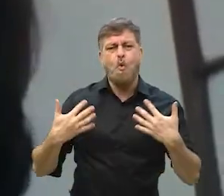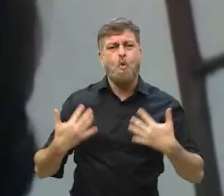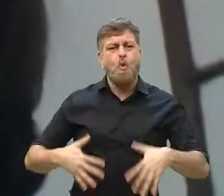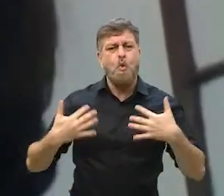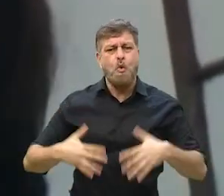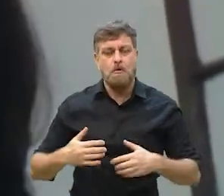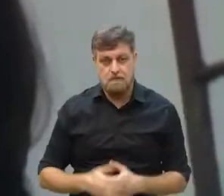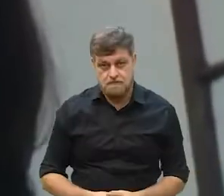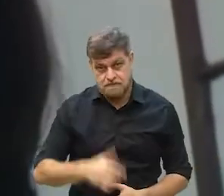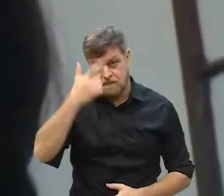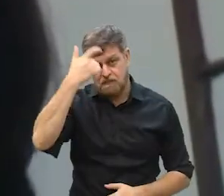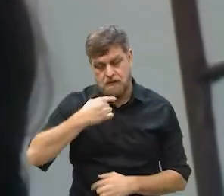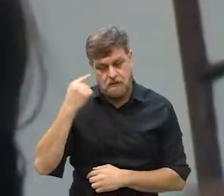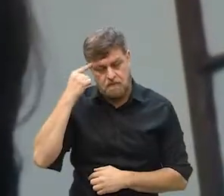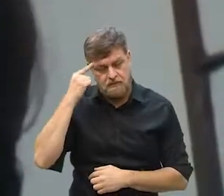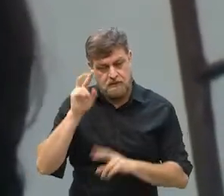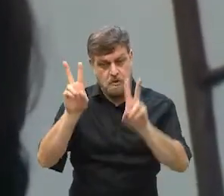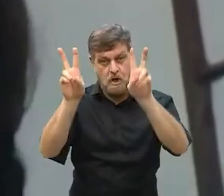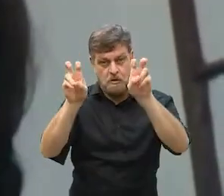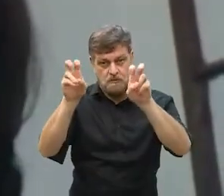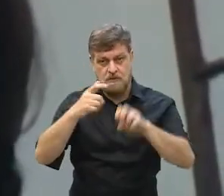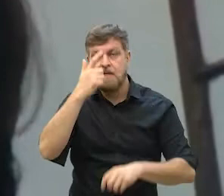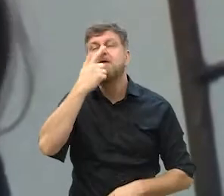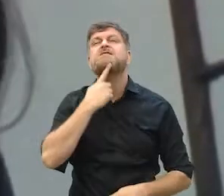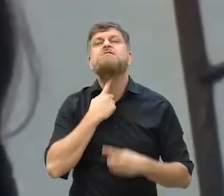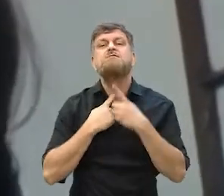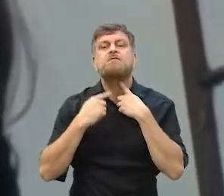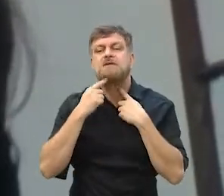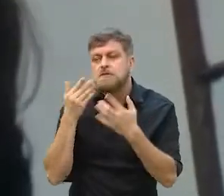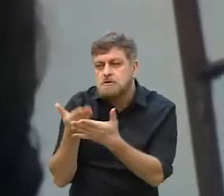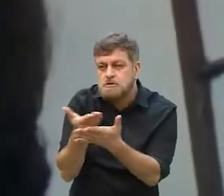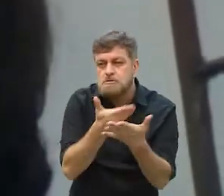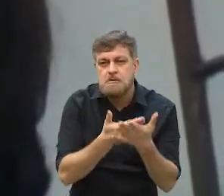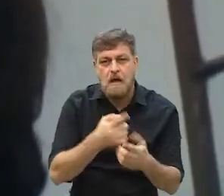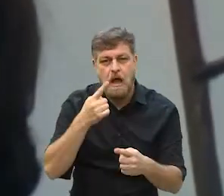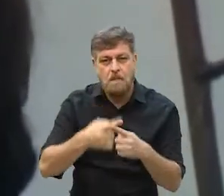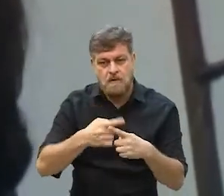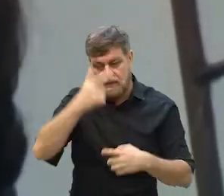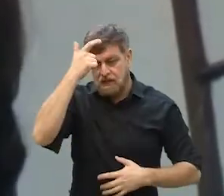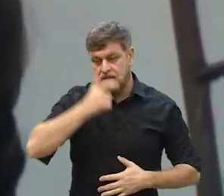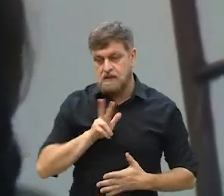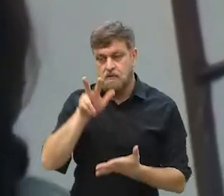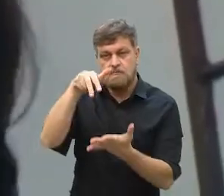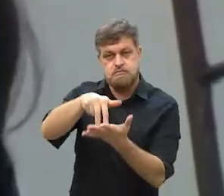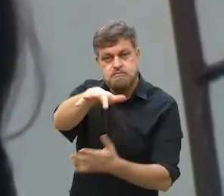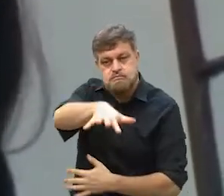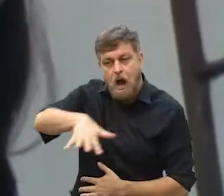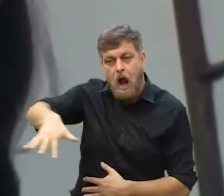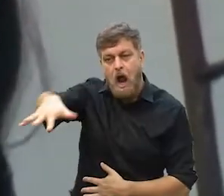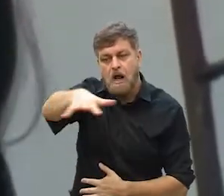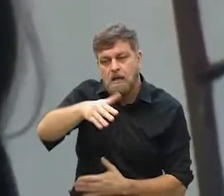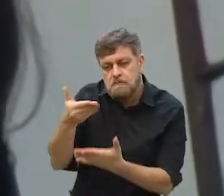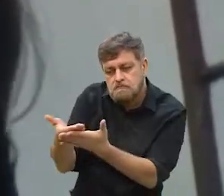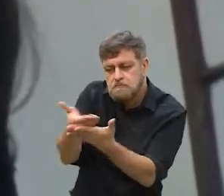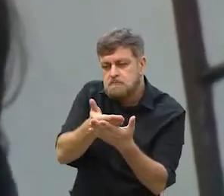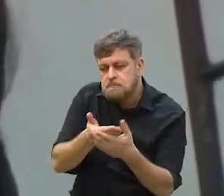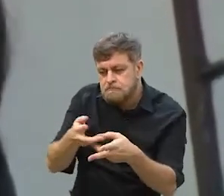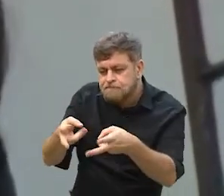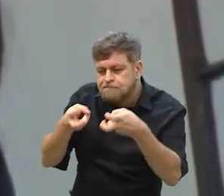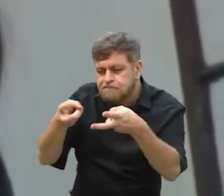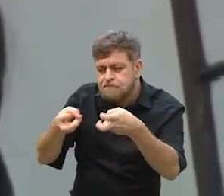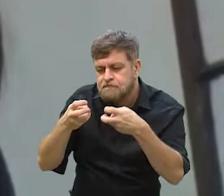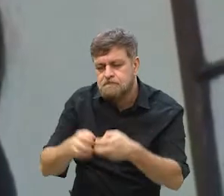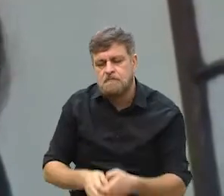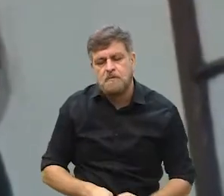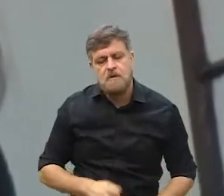chego no tema que me motivou e por que eu me encontro nesta área, e uma área apaixonante,